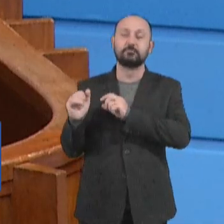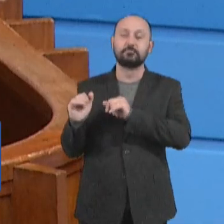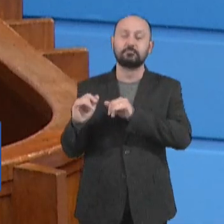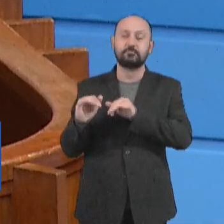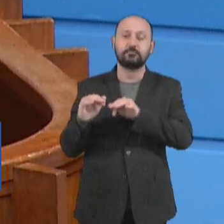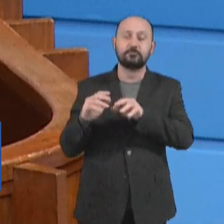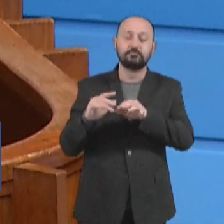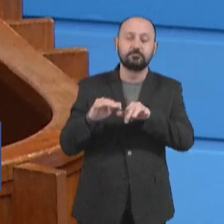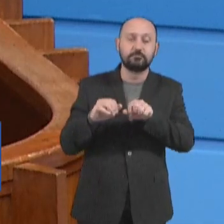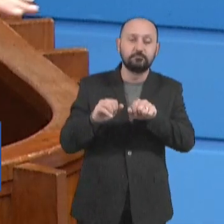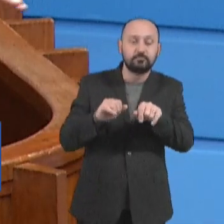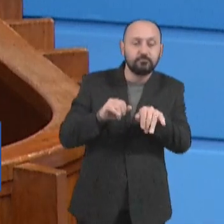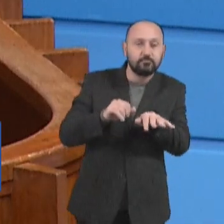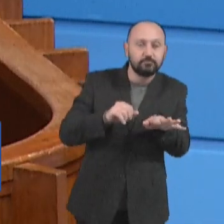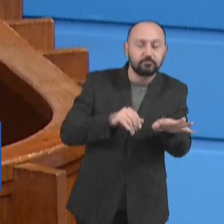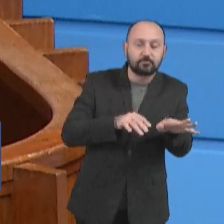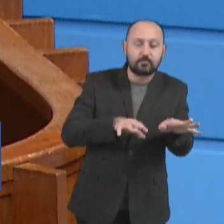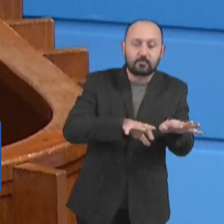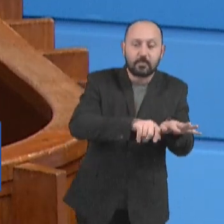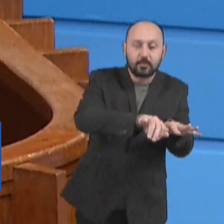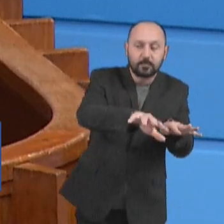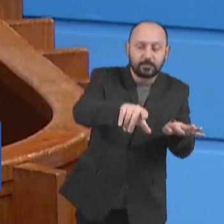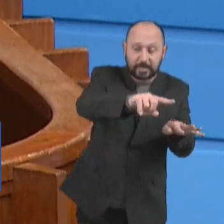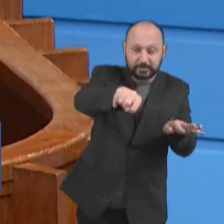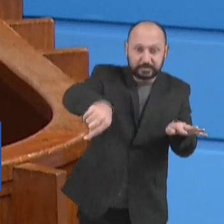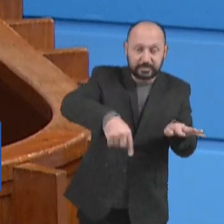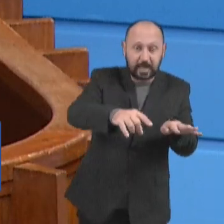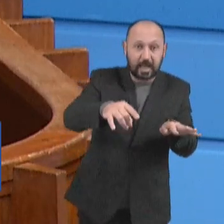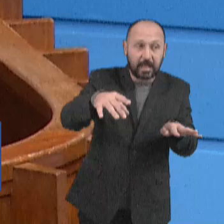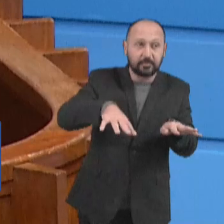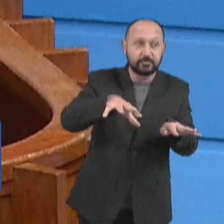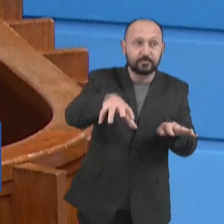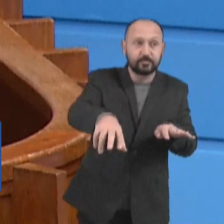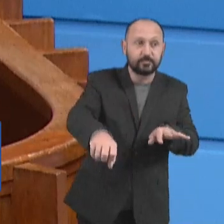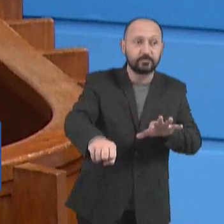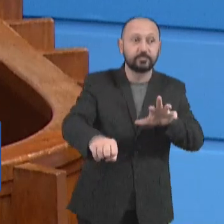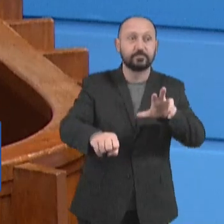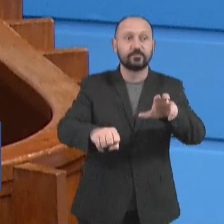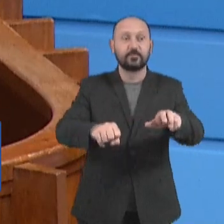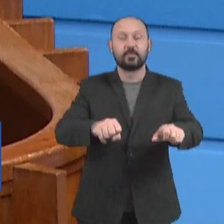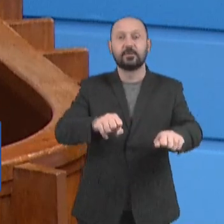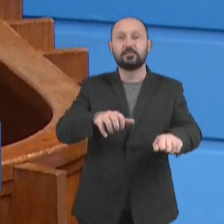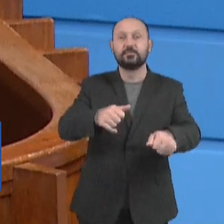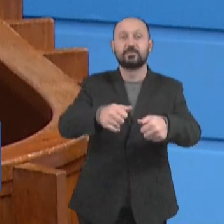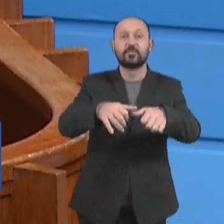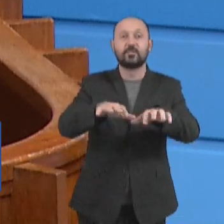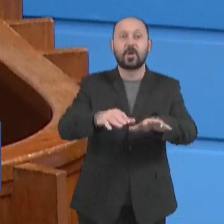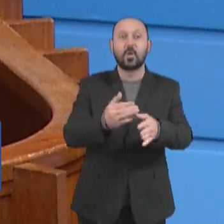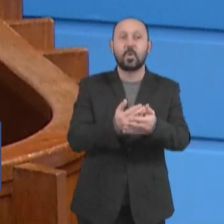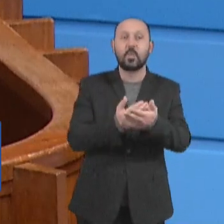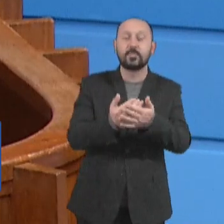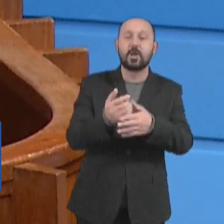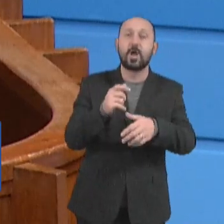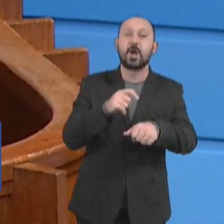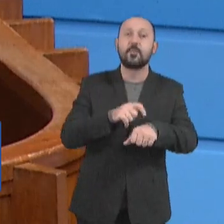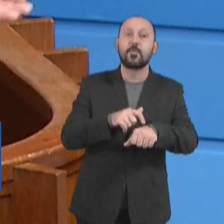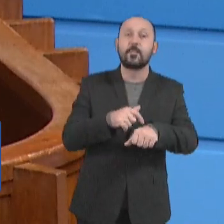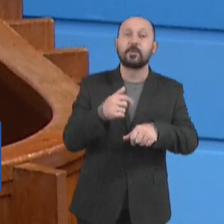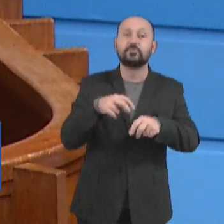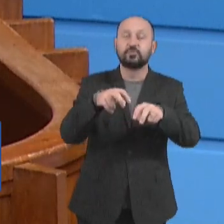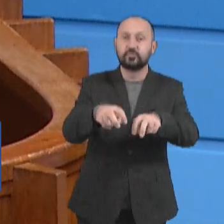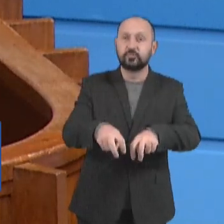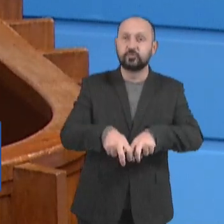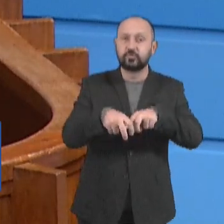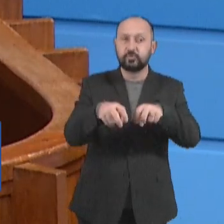a tomar as terras devolutas e delas iniciar um processo de